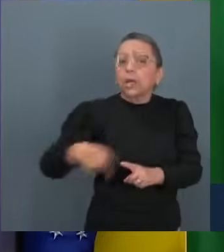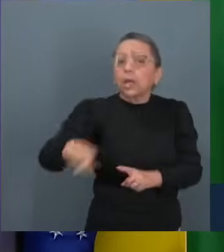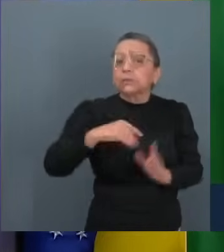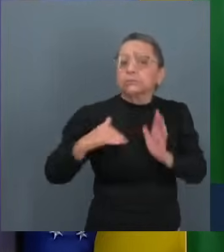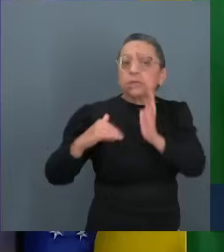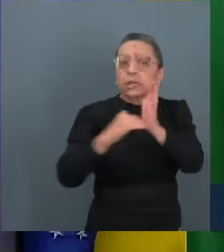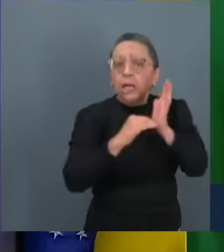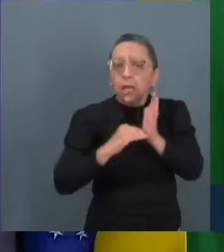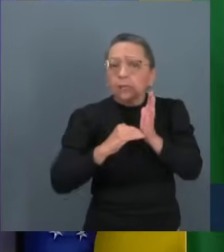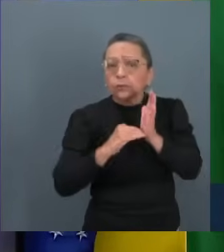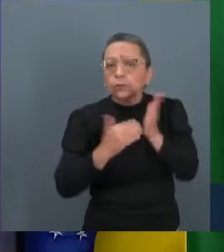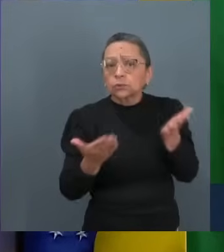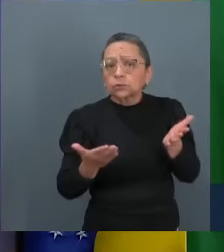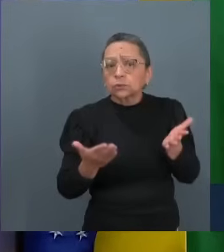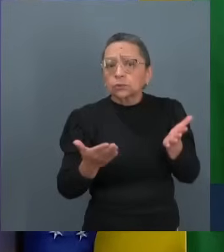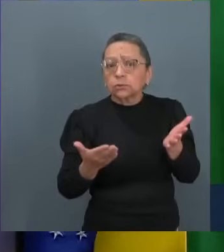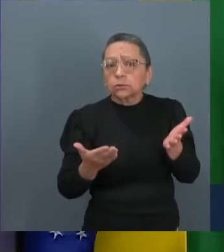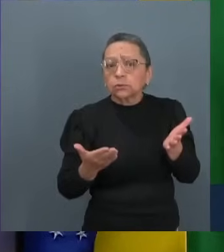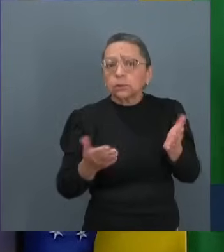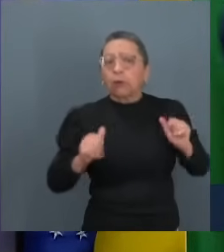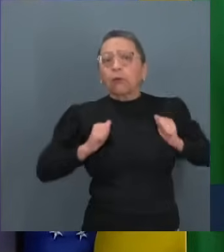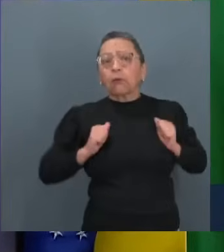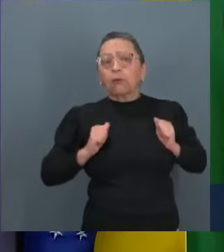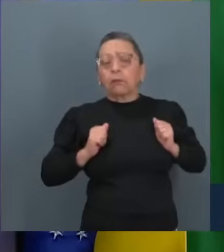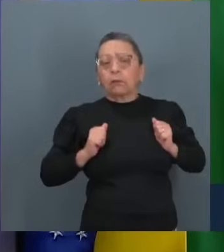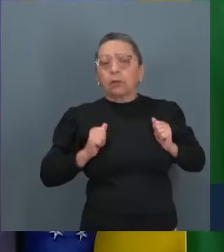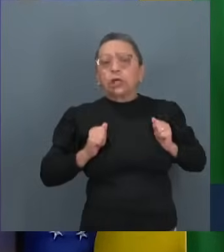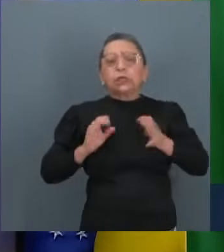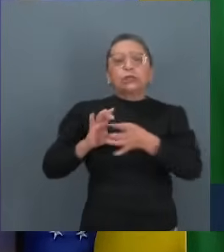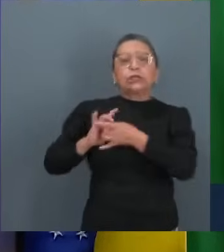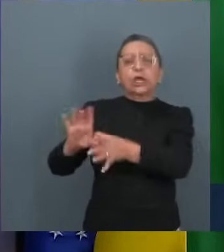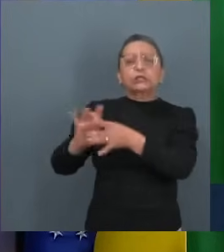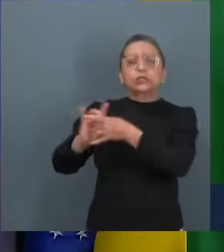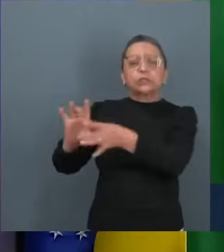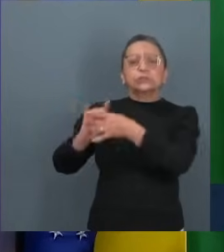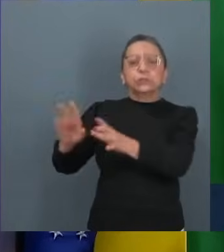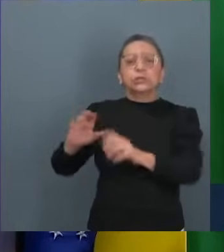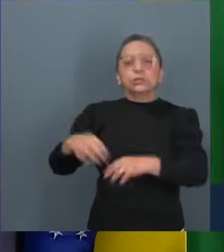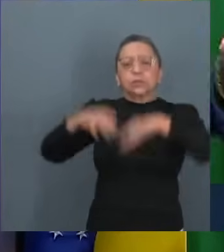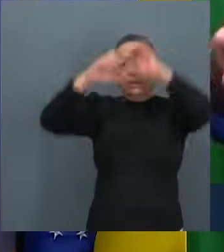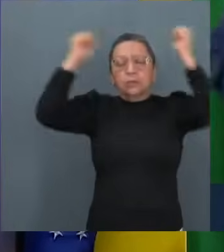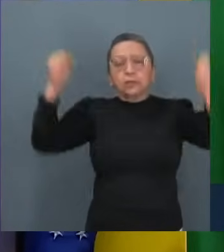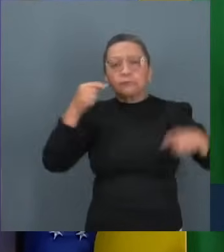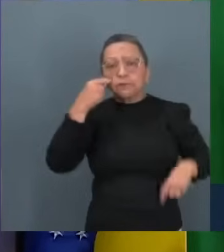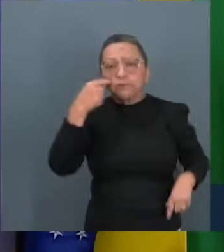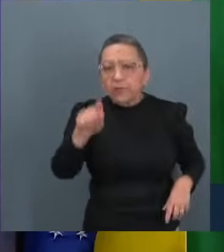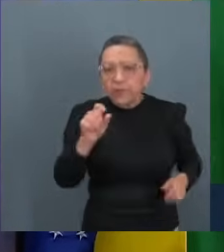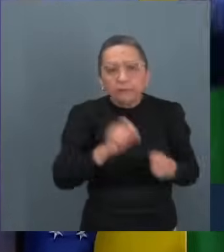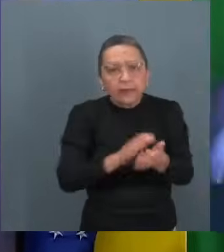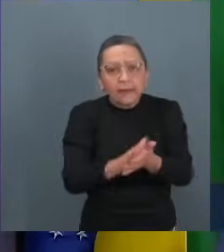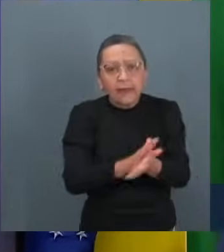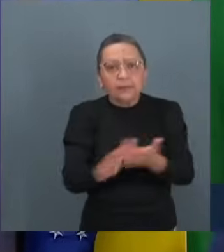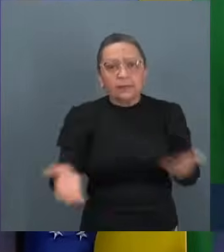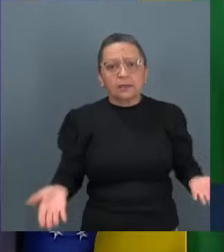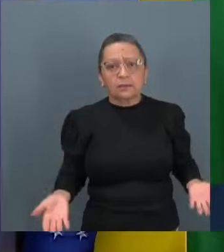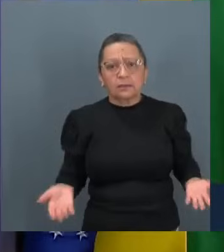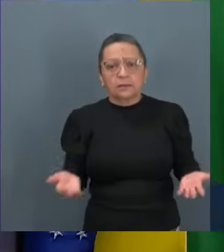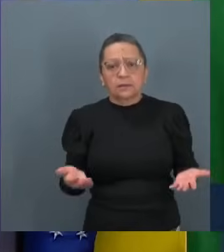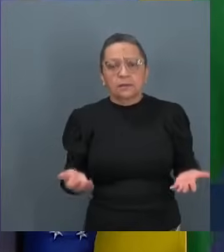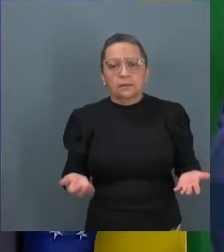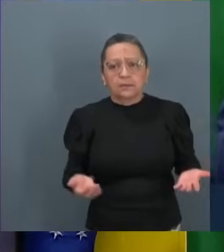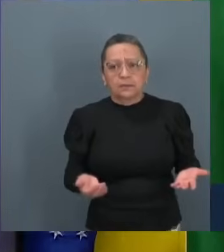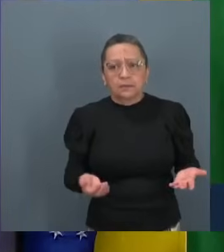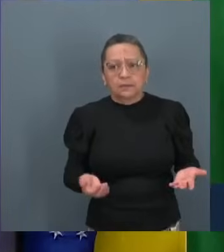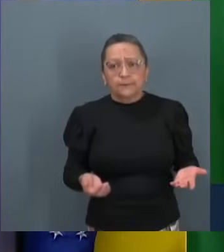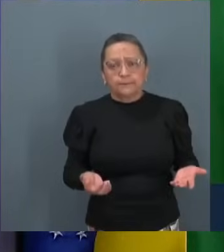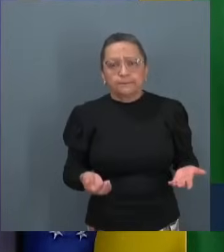vocês, pagos por nós, estão deixando isso acontecer na venta de vocês, nas ventas?